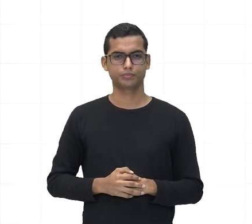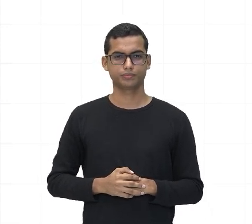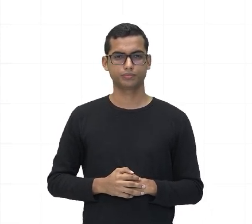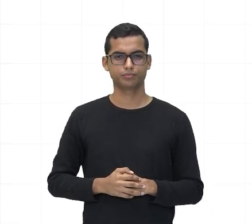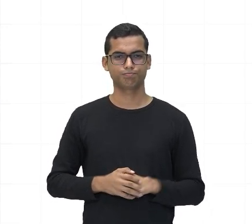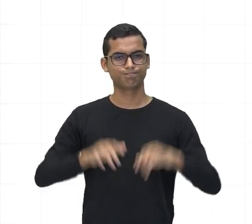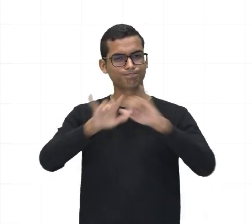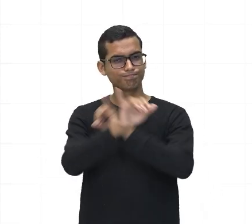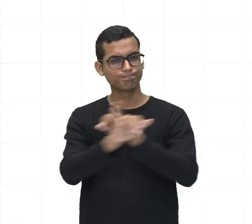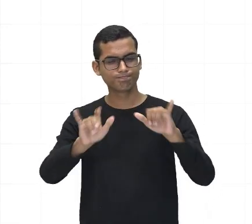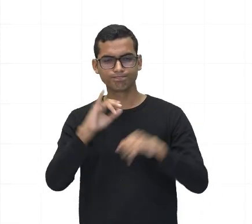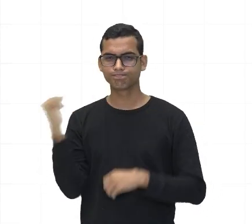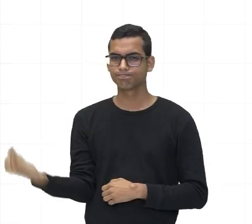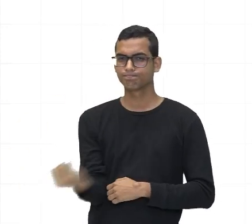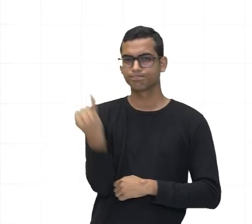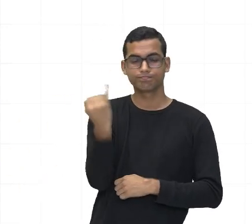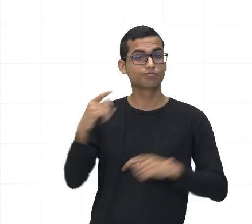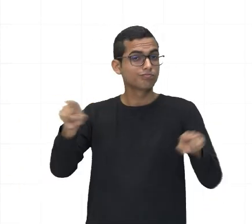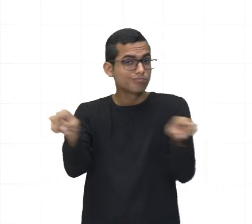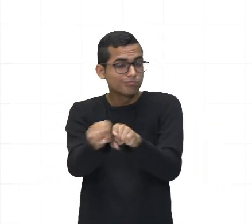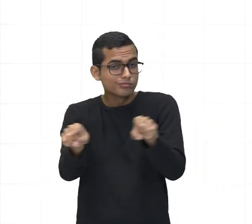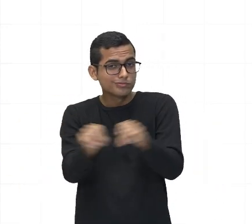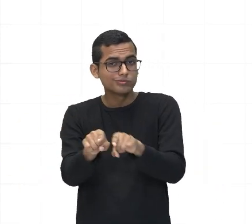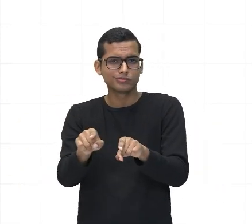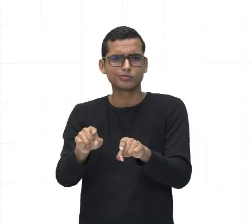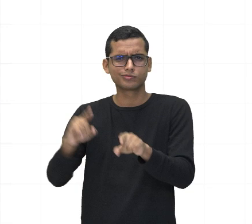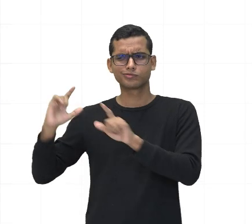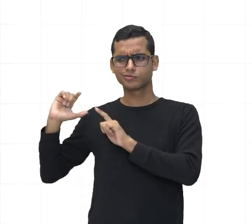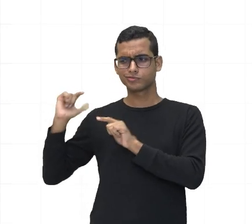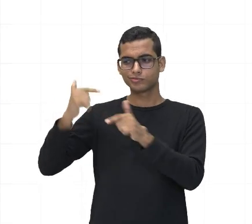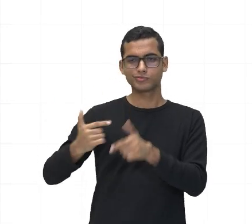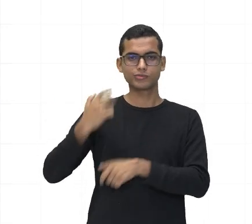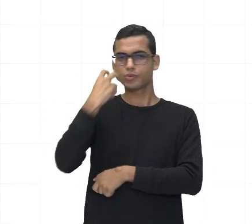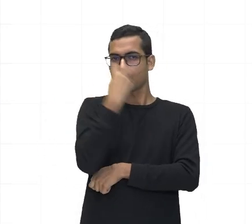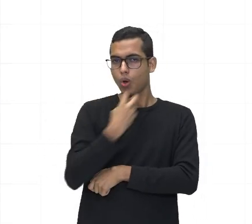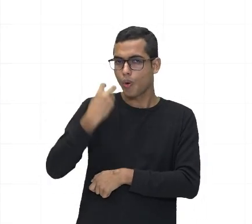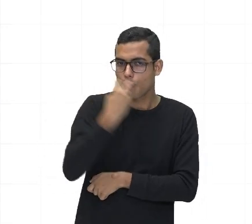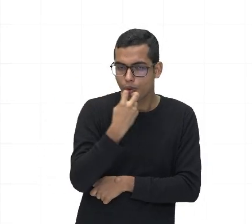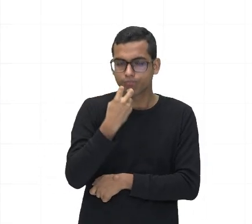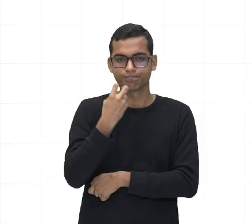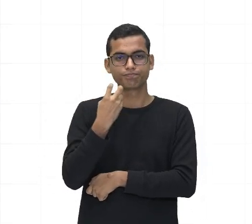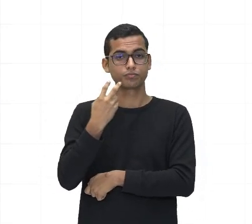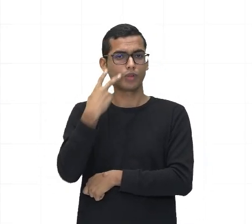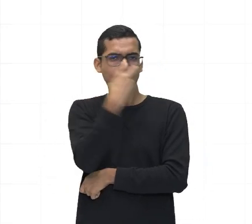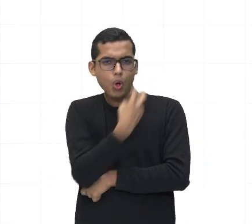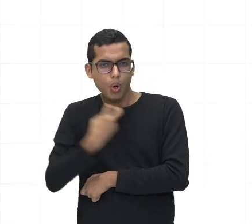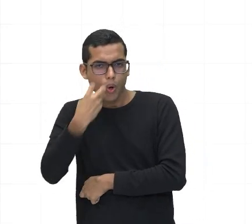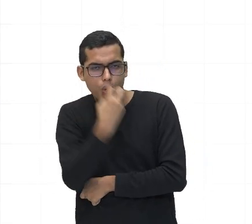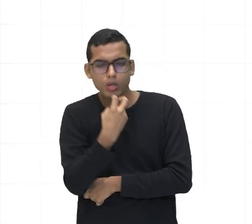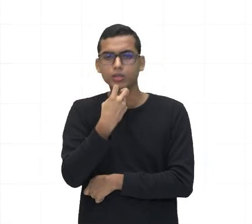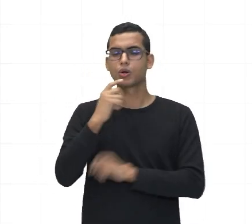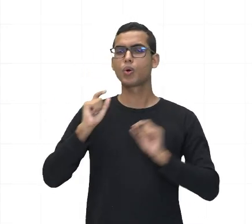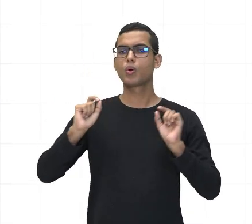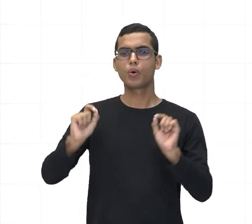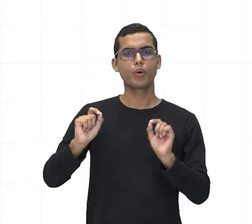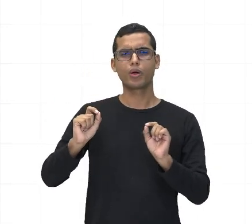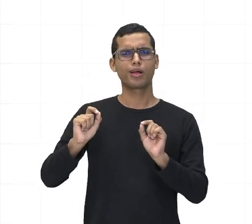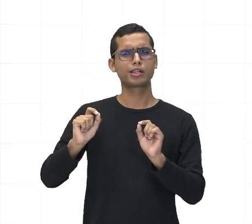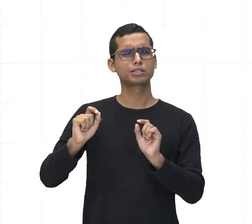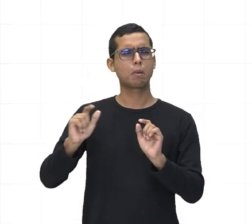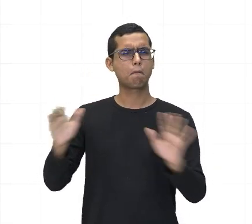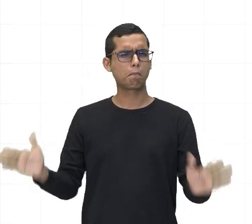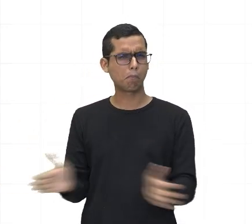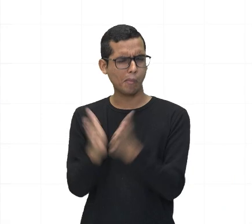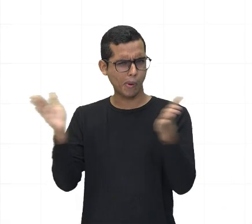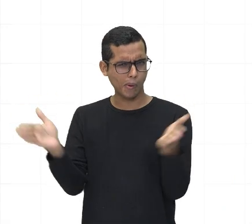mensagem, apesar de configurarem religiões de tradição oral. A oralidade, ela não empobrece a